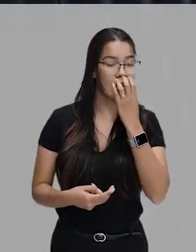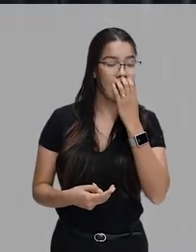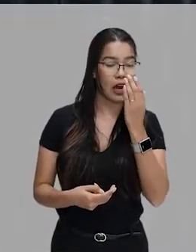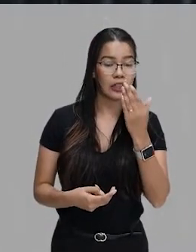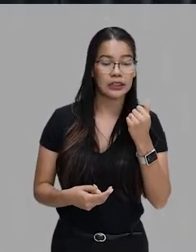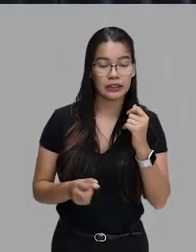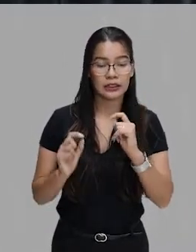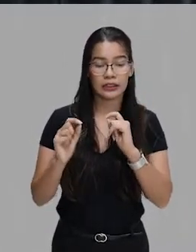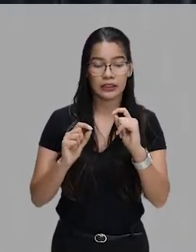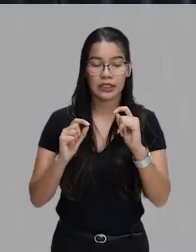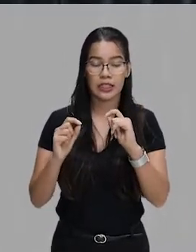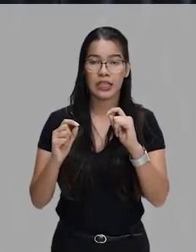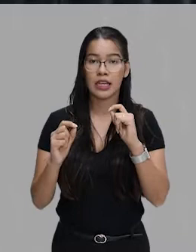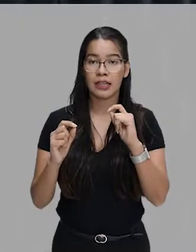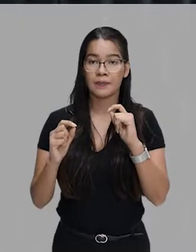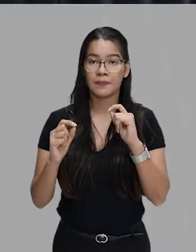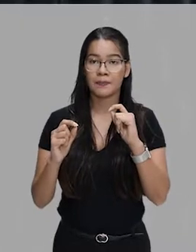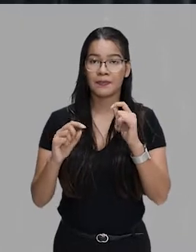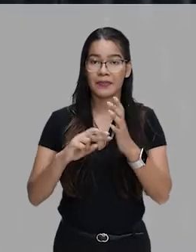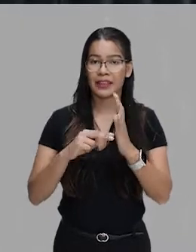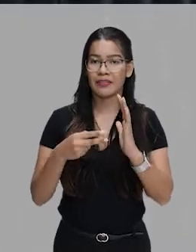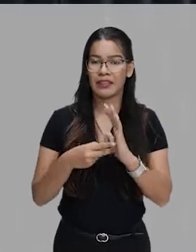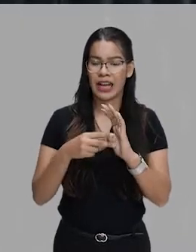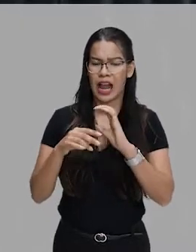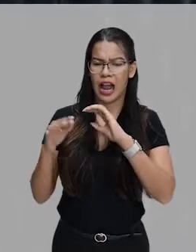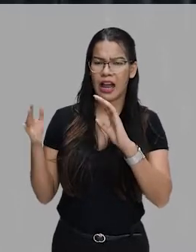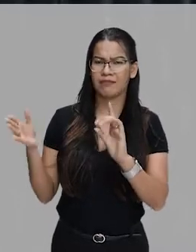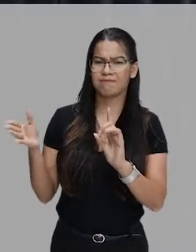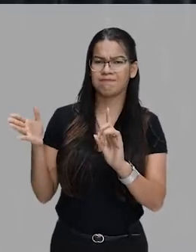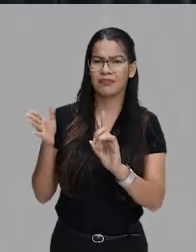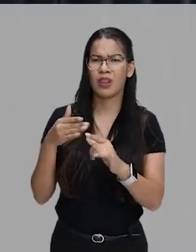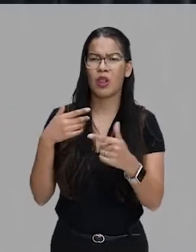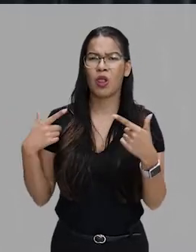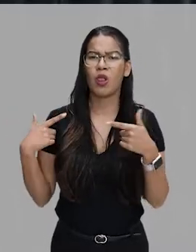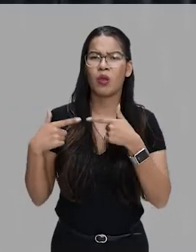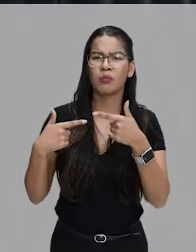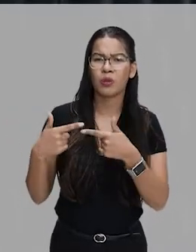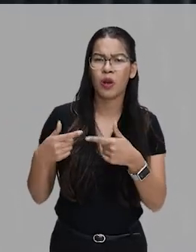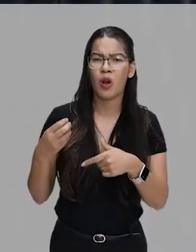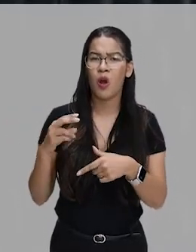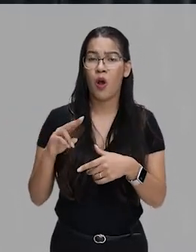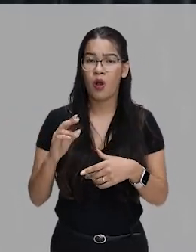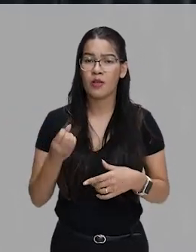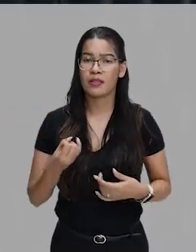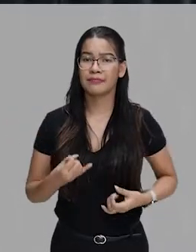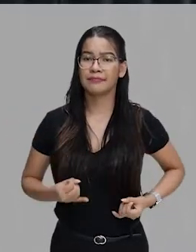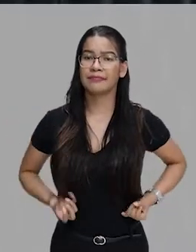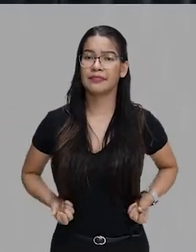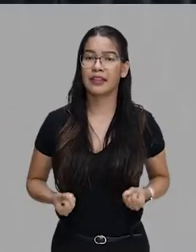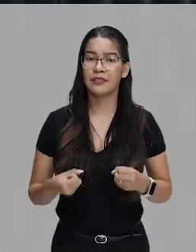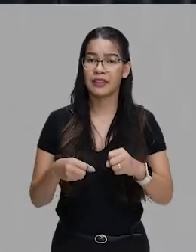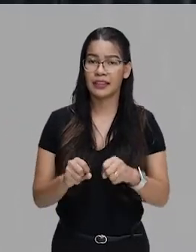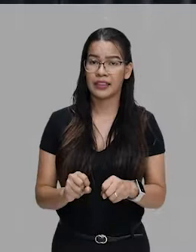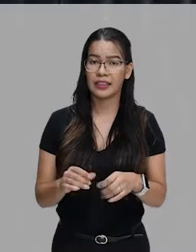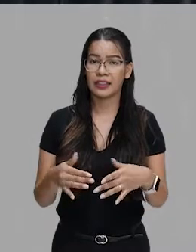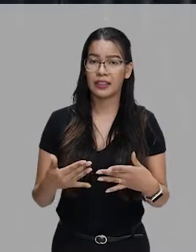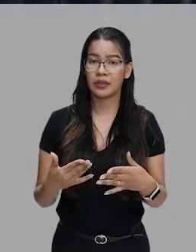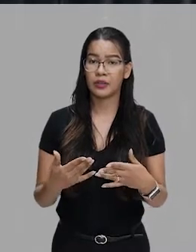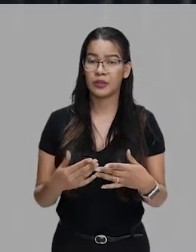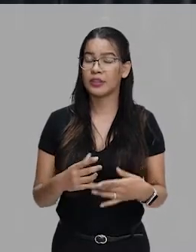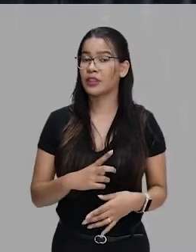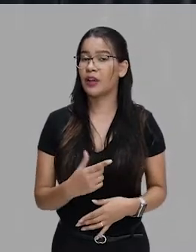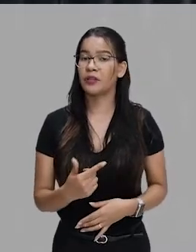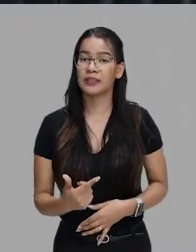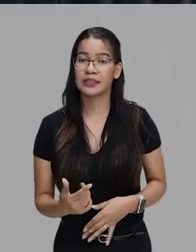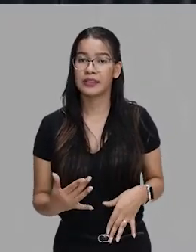de atacarem, no sentido de se defenderem, tá certo? Então, por isso que não tem assim, os